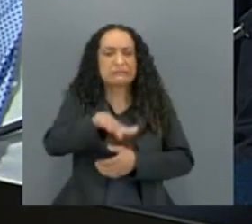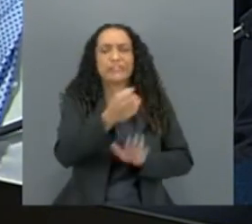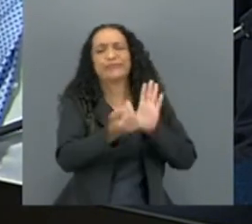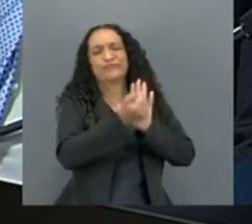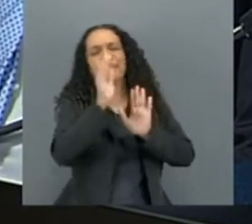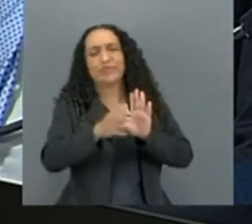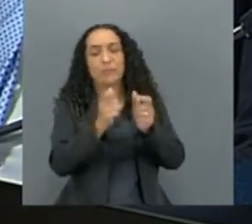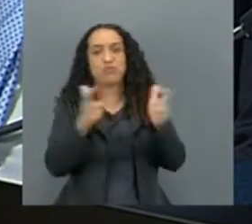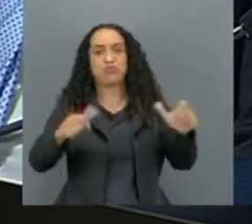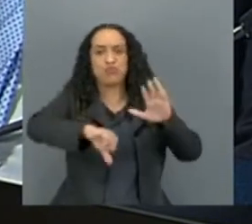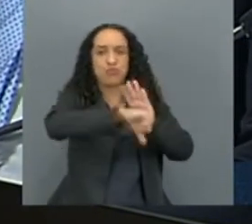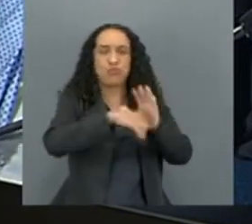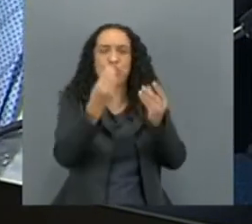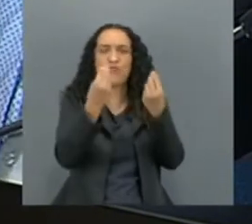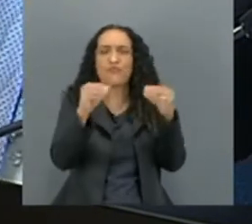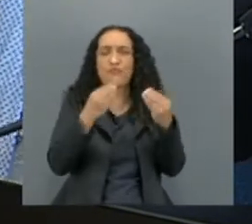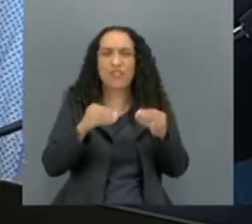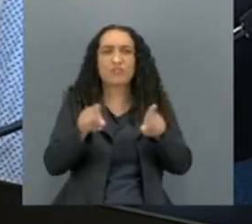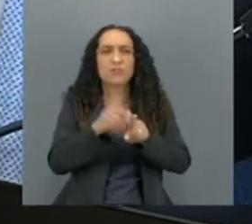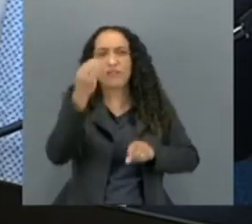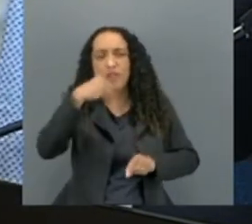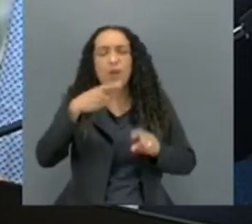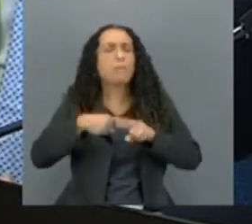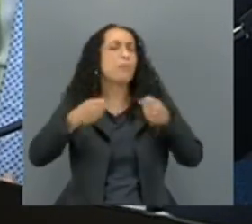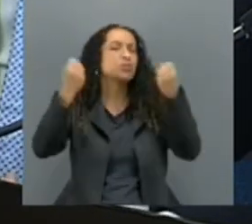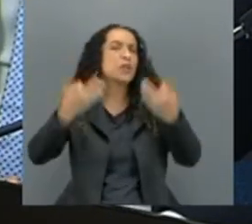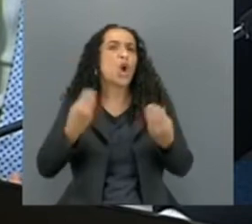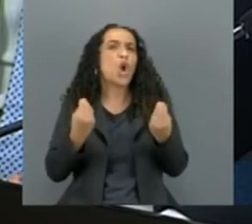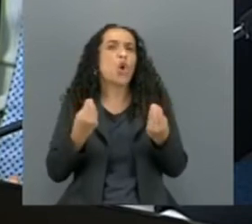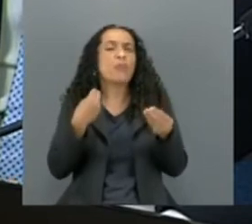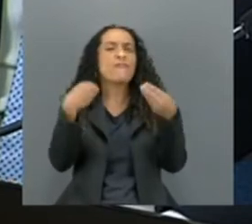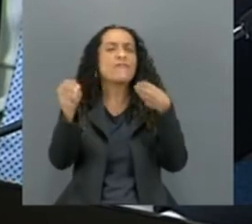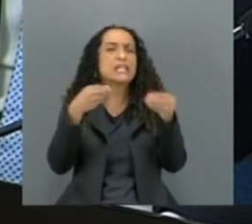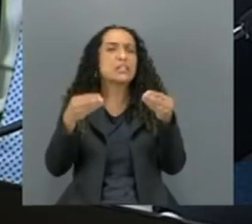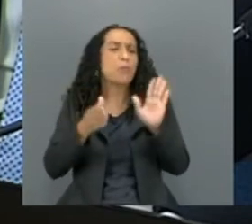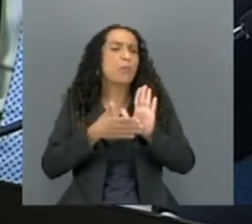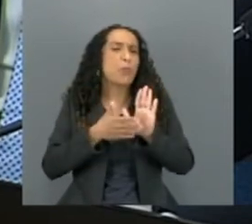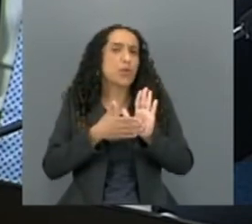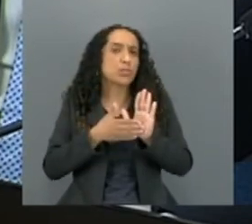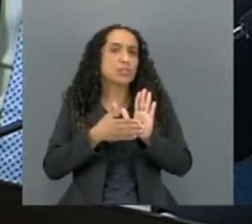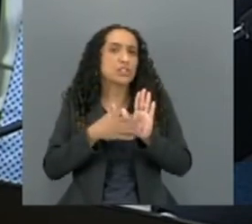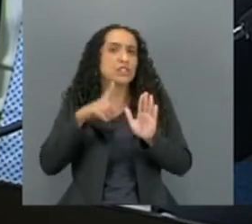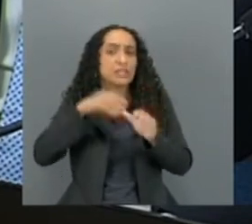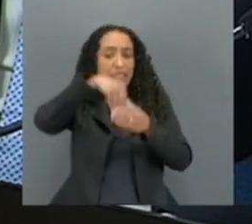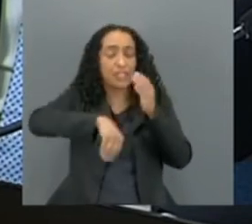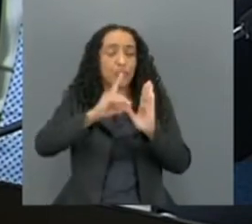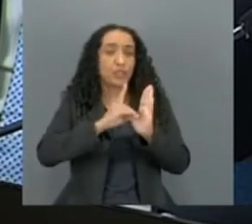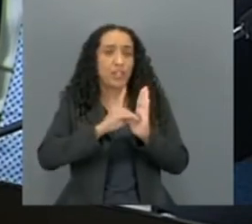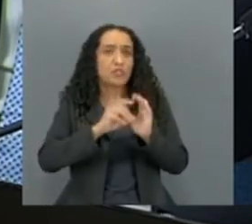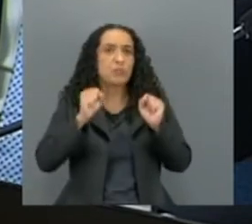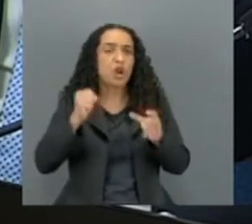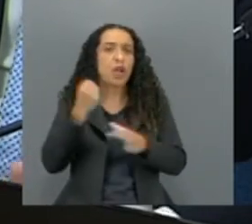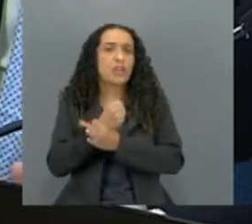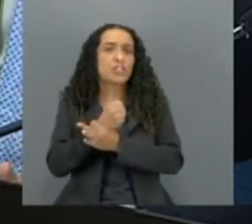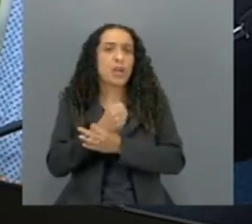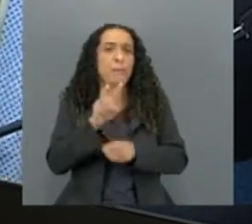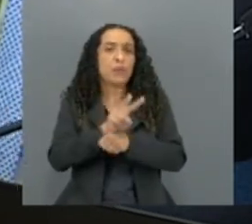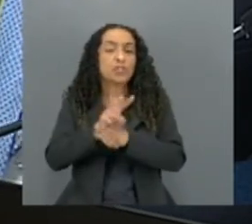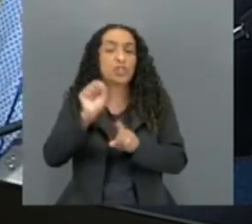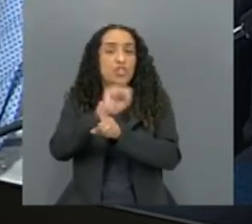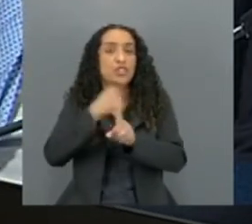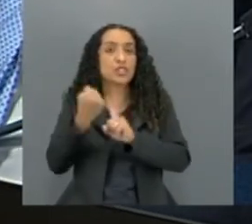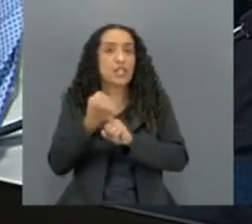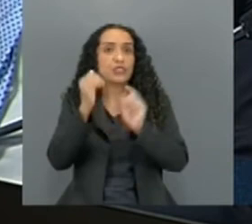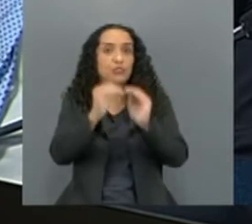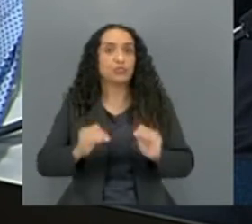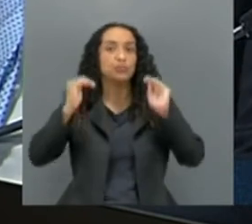de criminalidade, fragilidade, o senhor pode explicar como essa flexibilização proposta no decreto pode garantir a proteção da sociedade e,